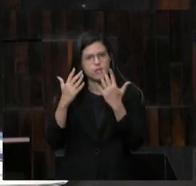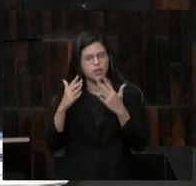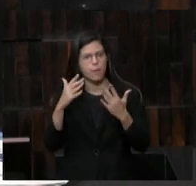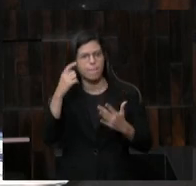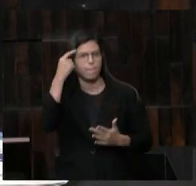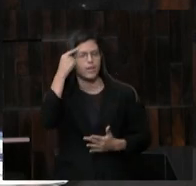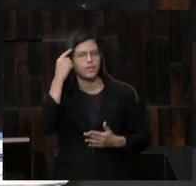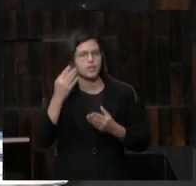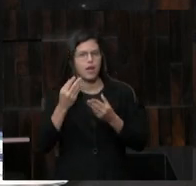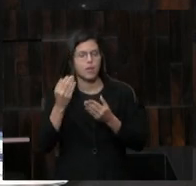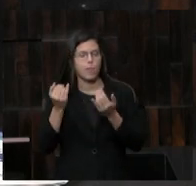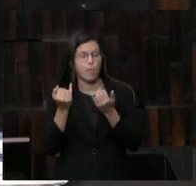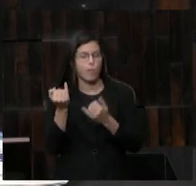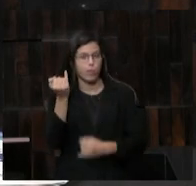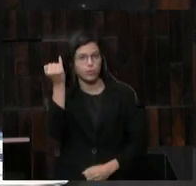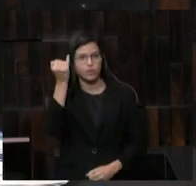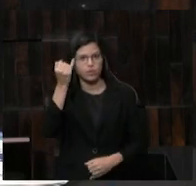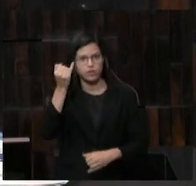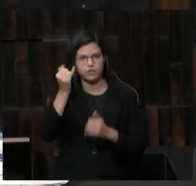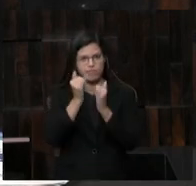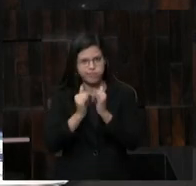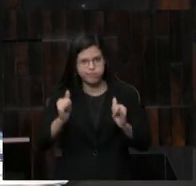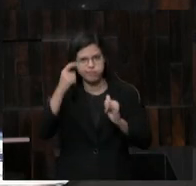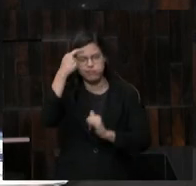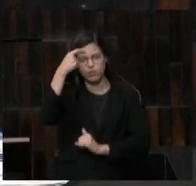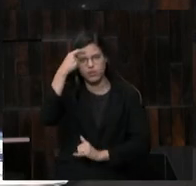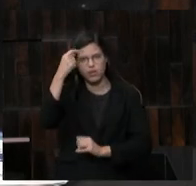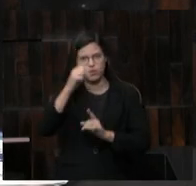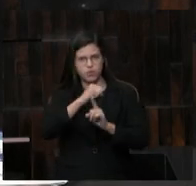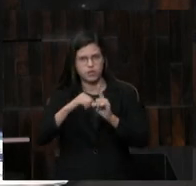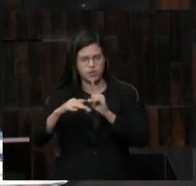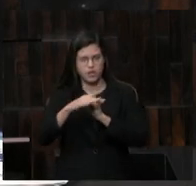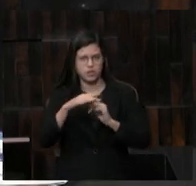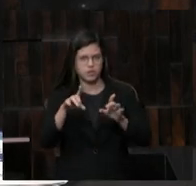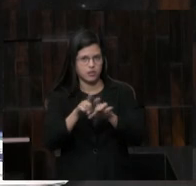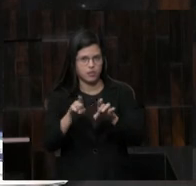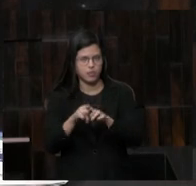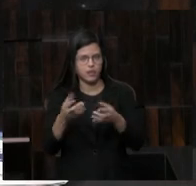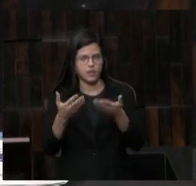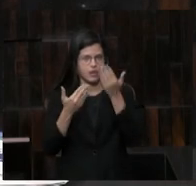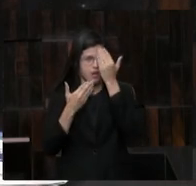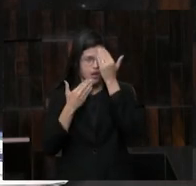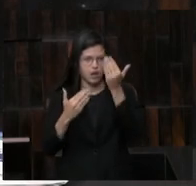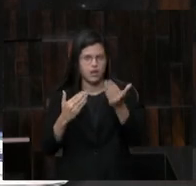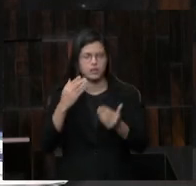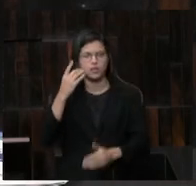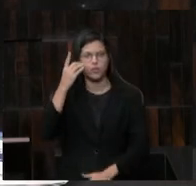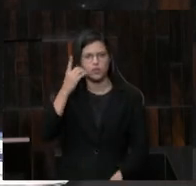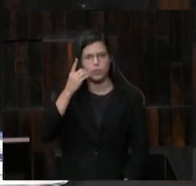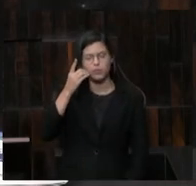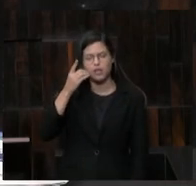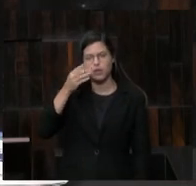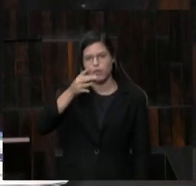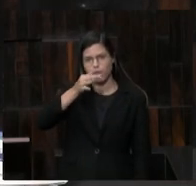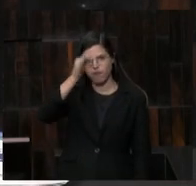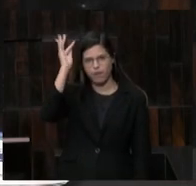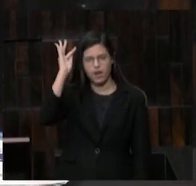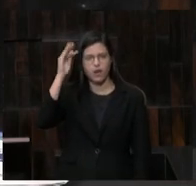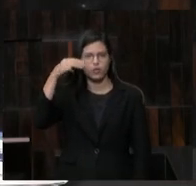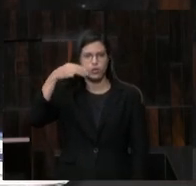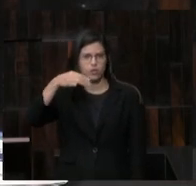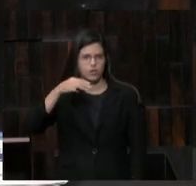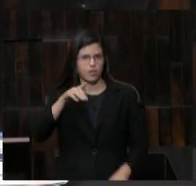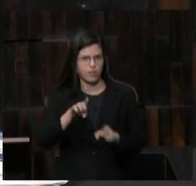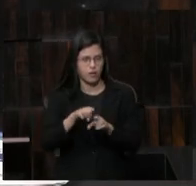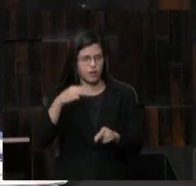importante conscientizar a sociedade. Também queria agradecer aos deputados Fred Pacheco, Munir Neto